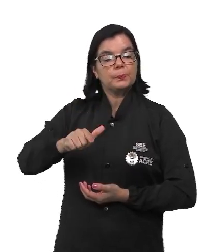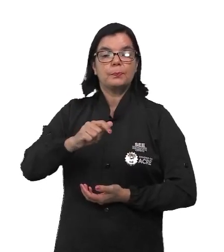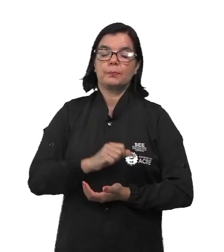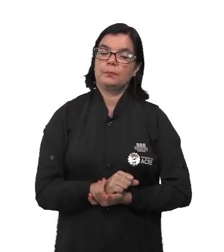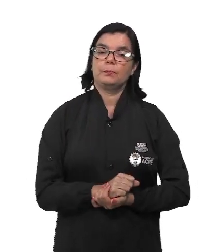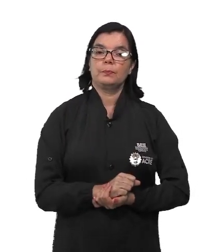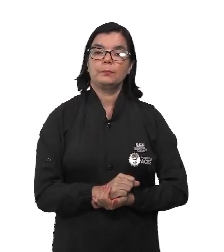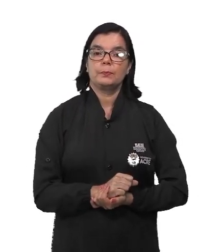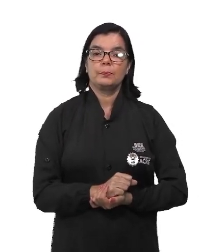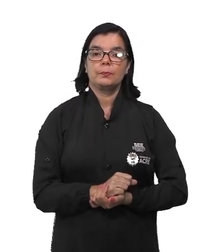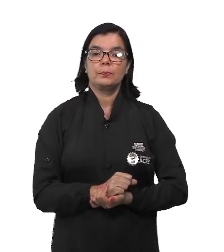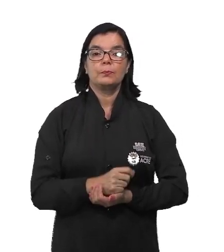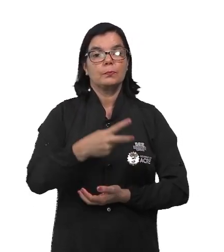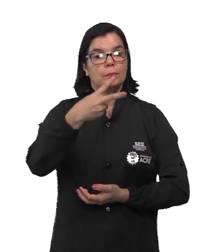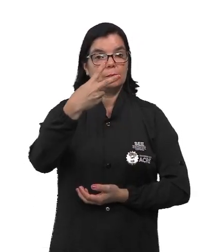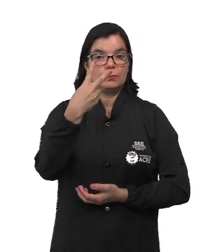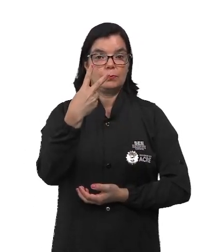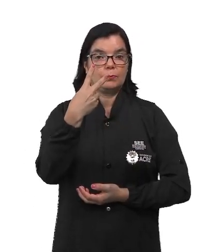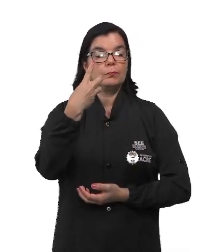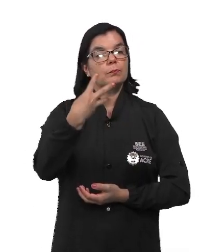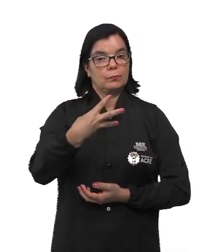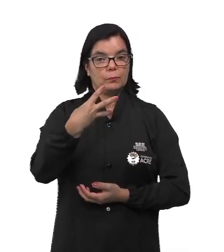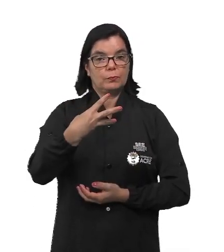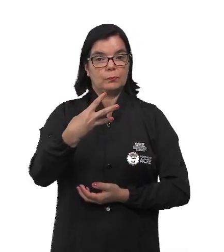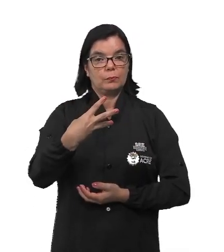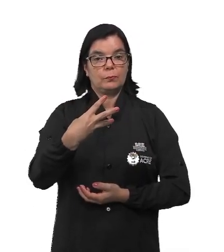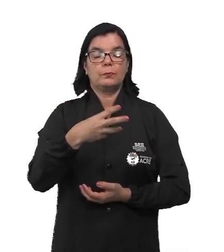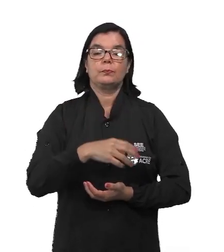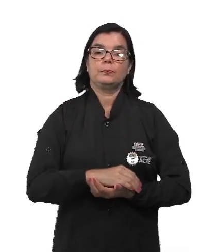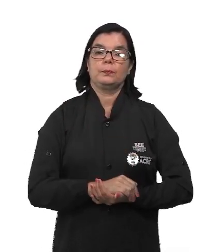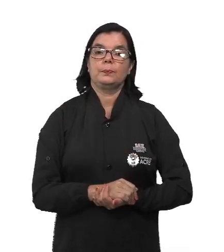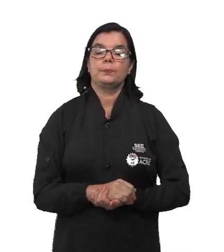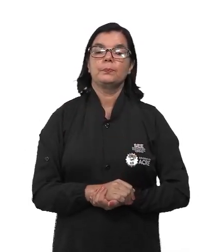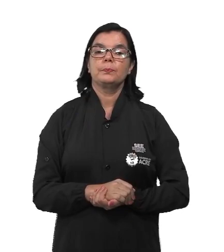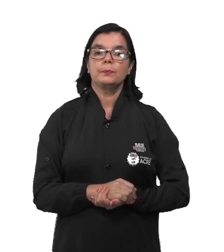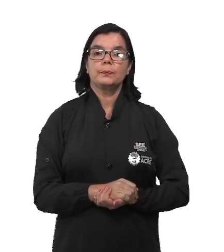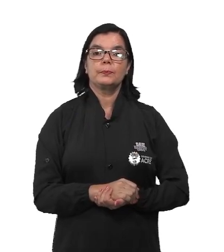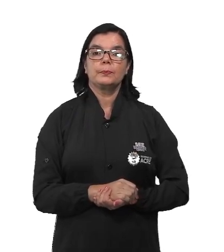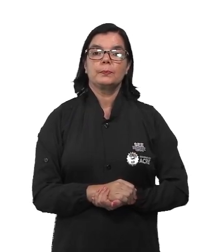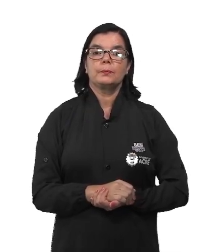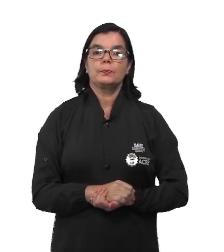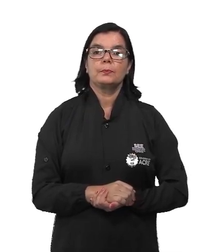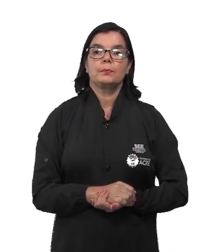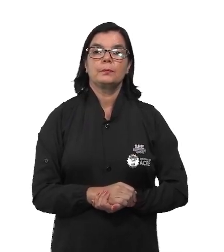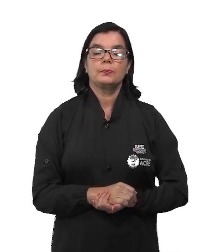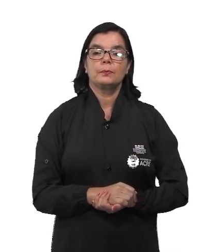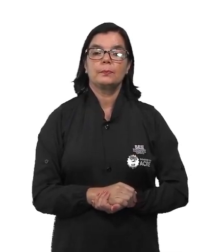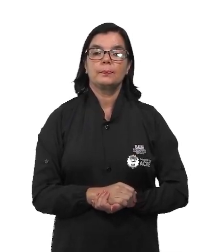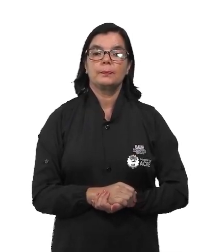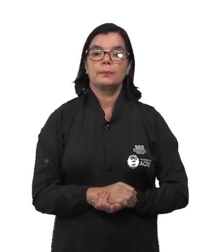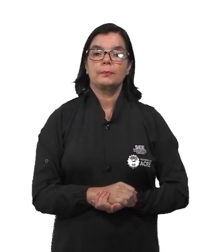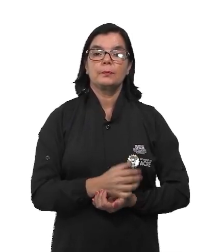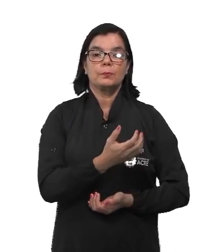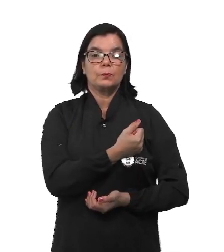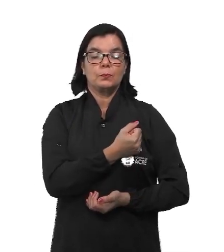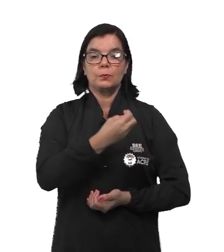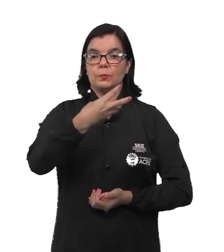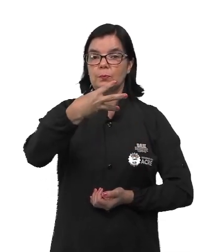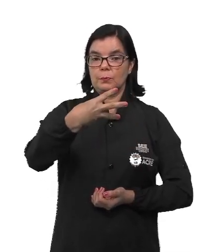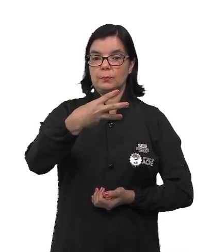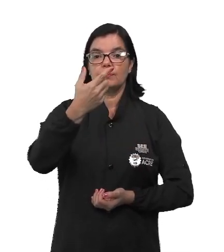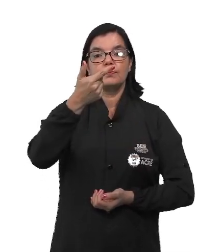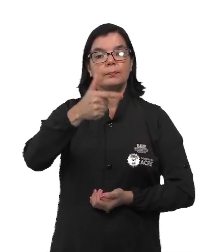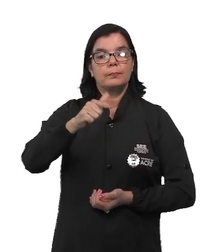aparece duas vezes, 3 vezes, na verdade. Vamos ajeitar aqui. O 3 aparece 2